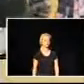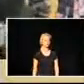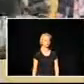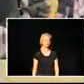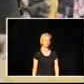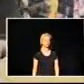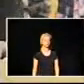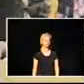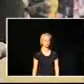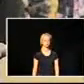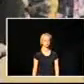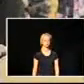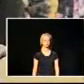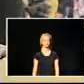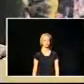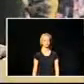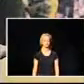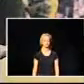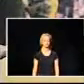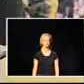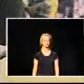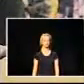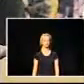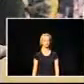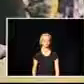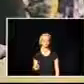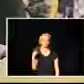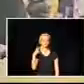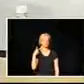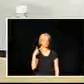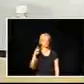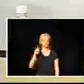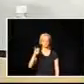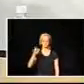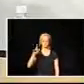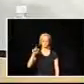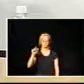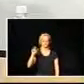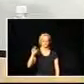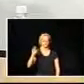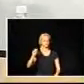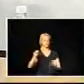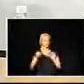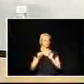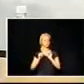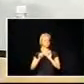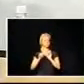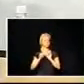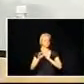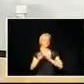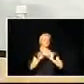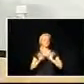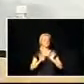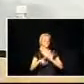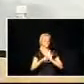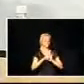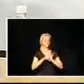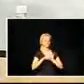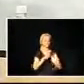ordinária 39/2014, de autoria do vereador Digão. Projeto de lei número 42,